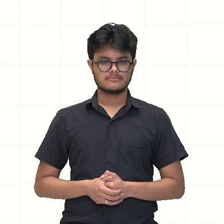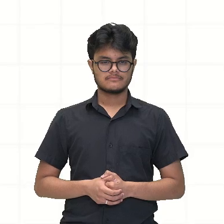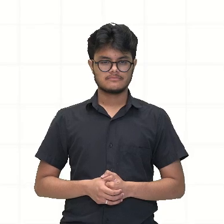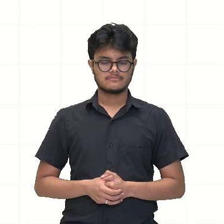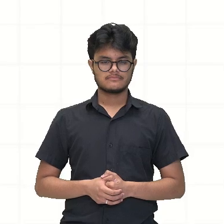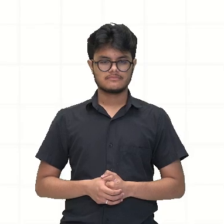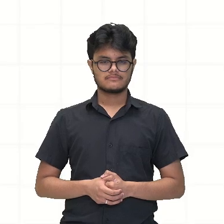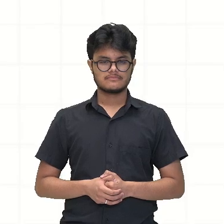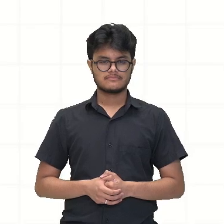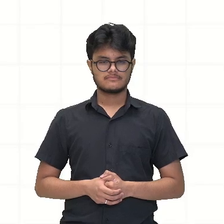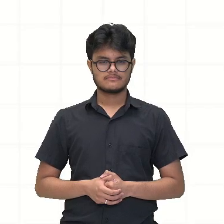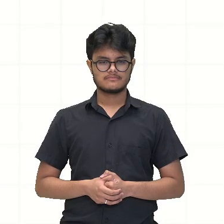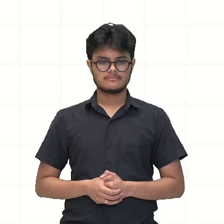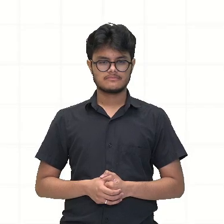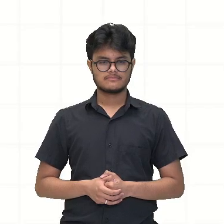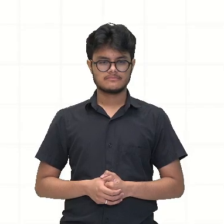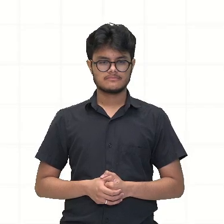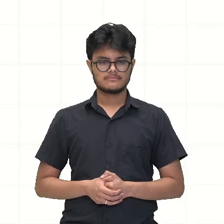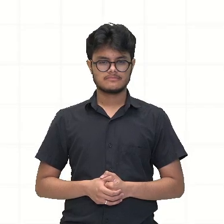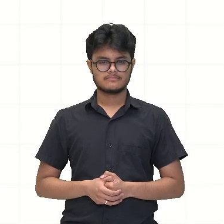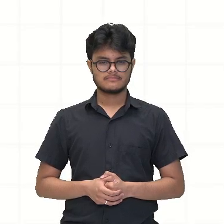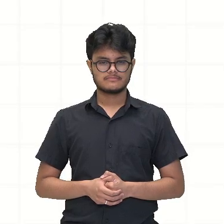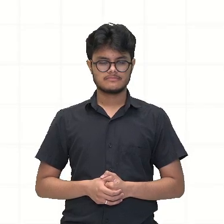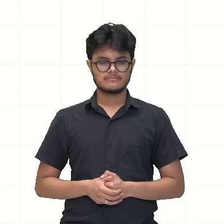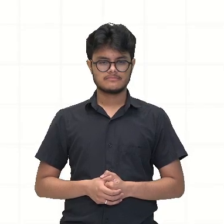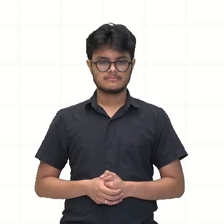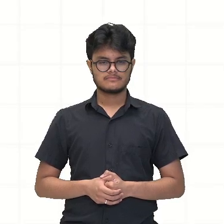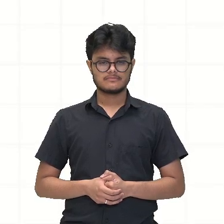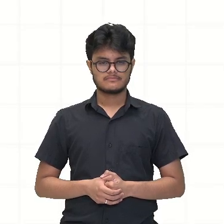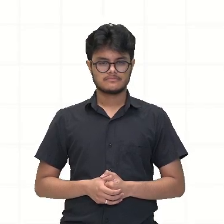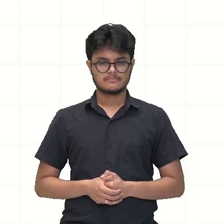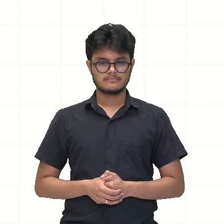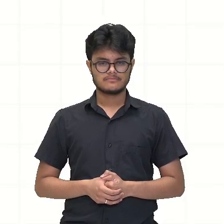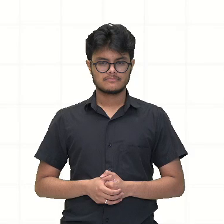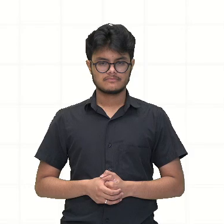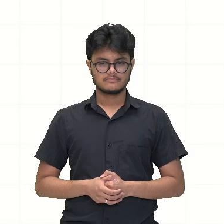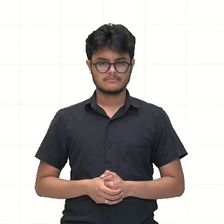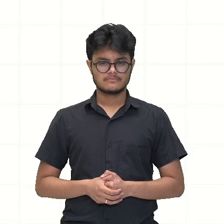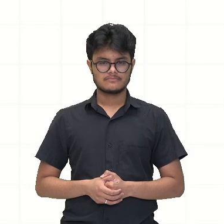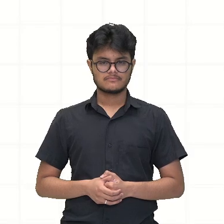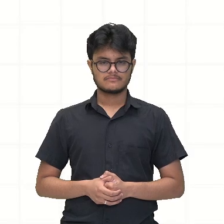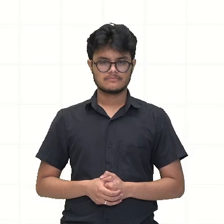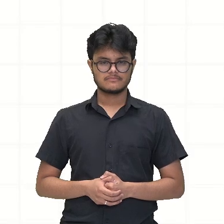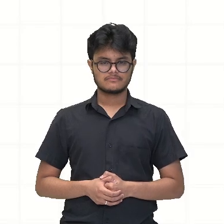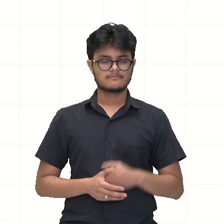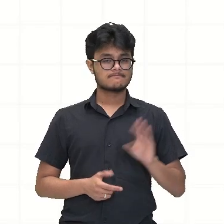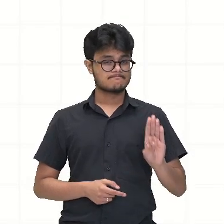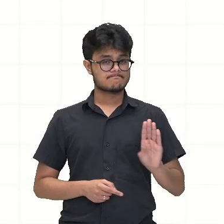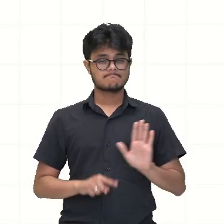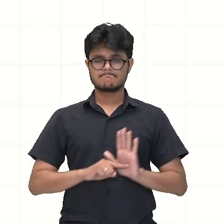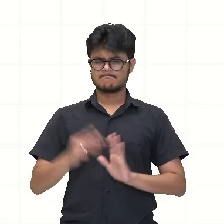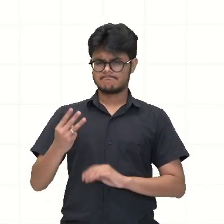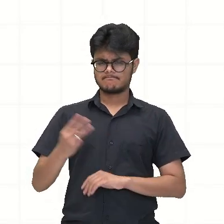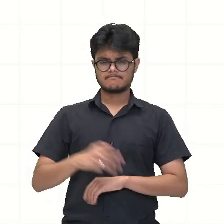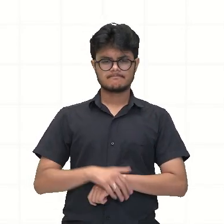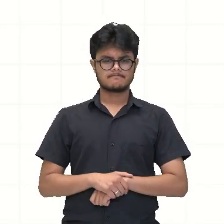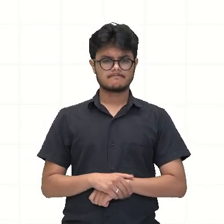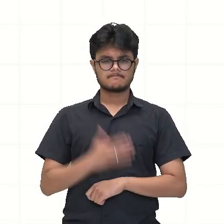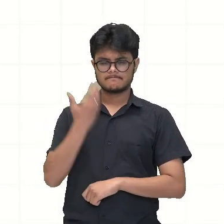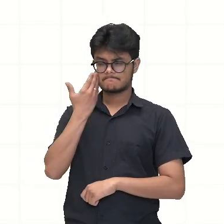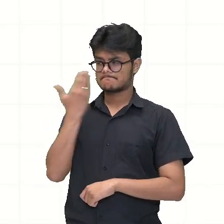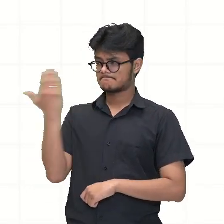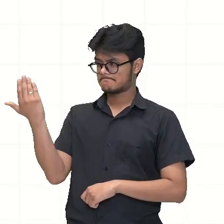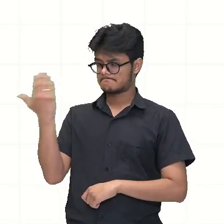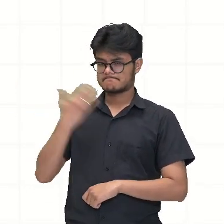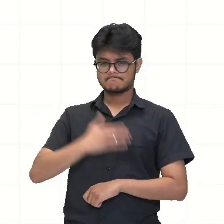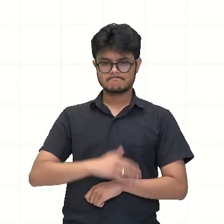Será se o valor do coeficiente B é menos 3? Né, a gente pode olhar para o gráfico